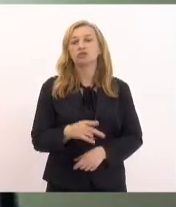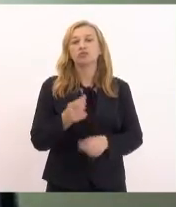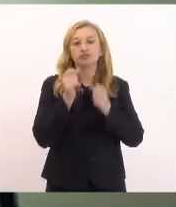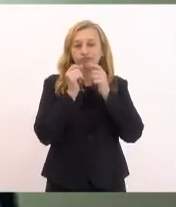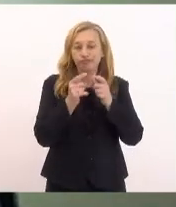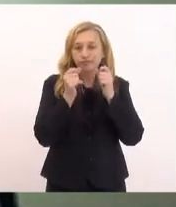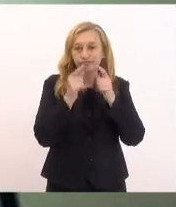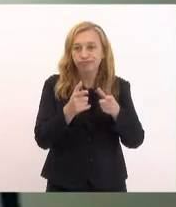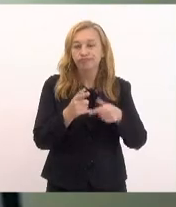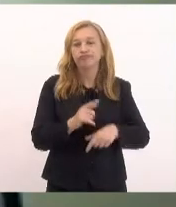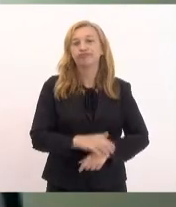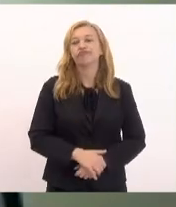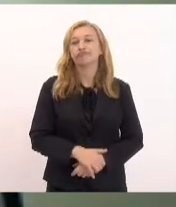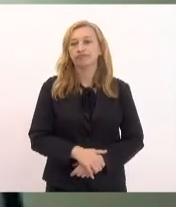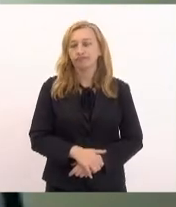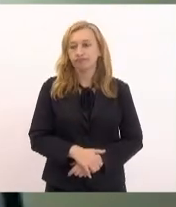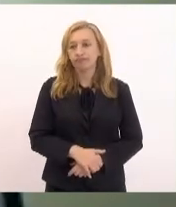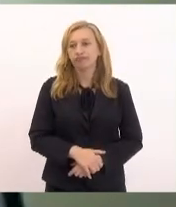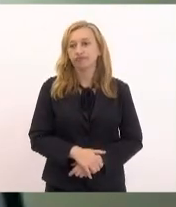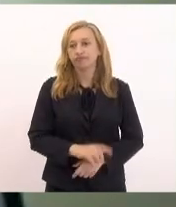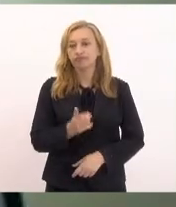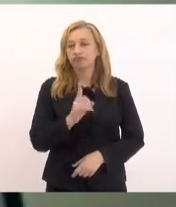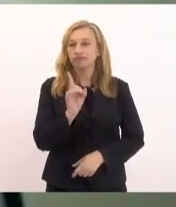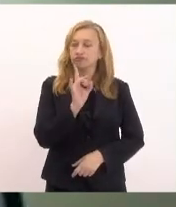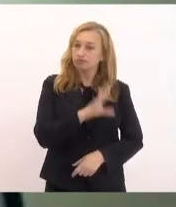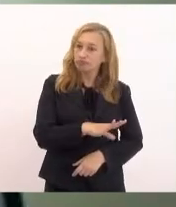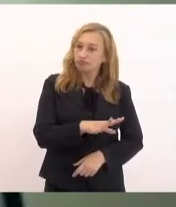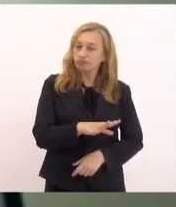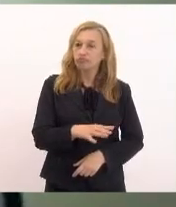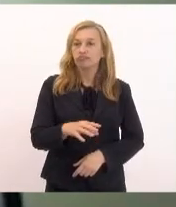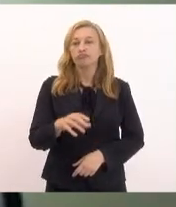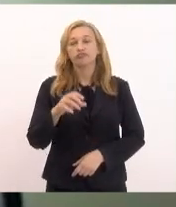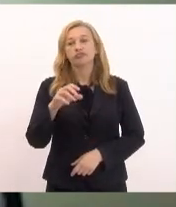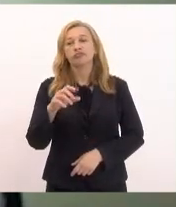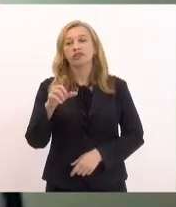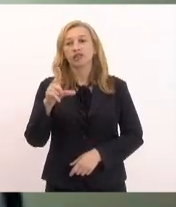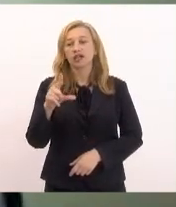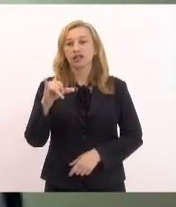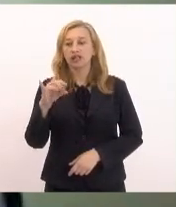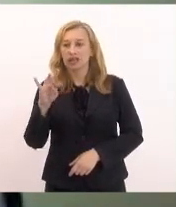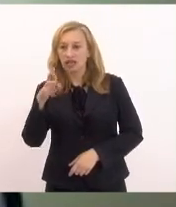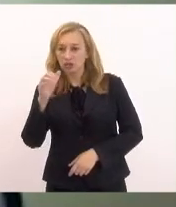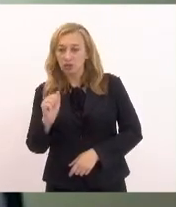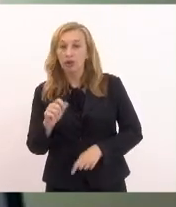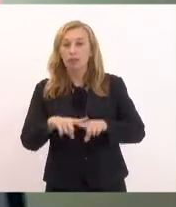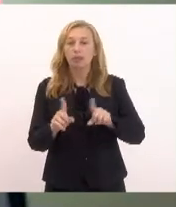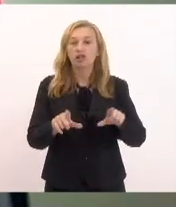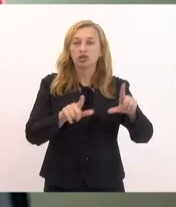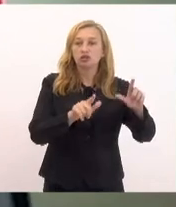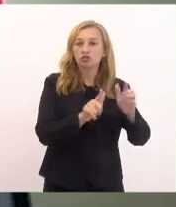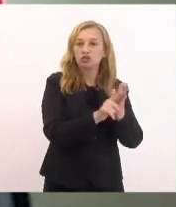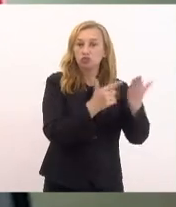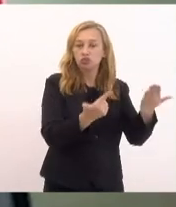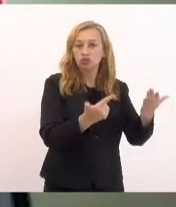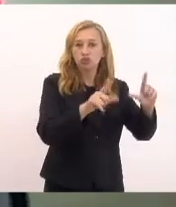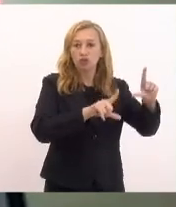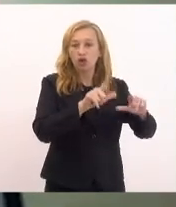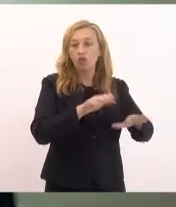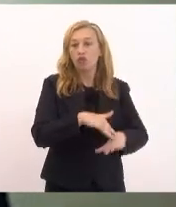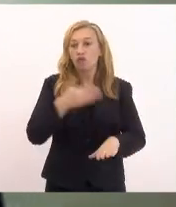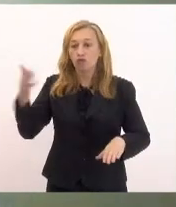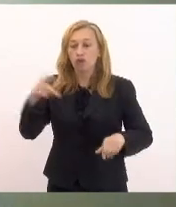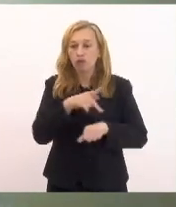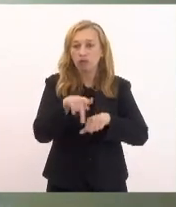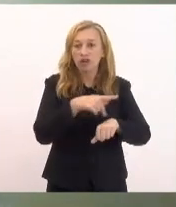questionado não só na literatura, mas também nos jornais internacionais, qual é